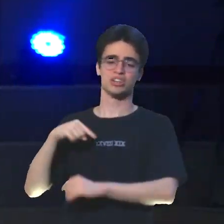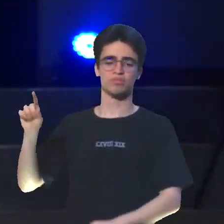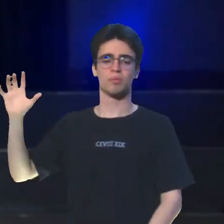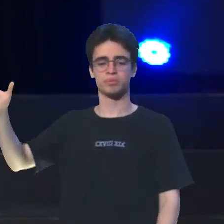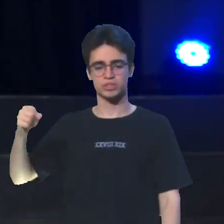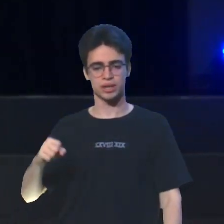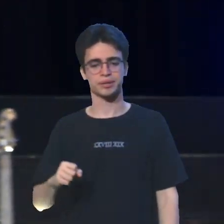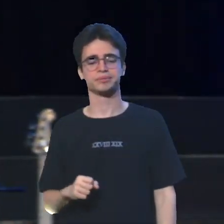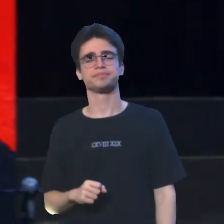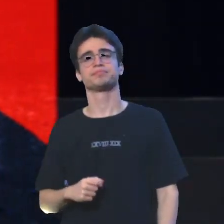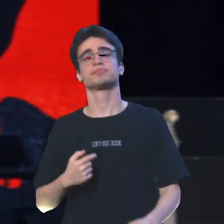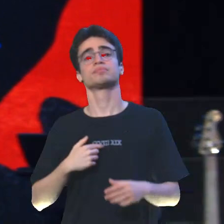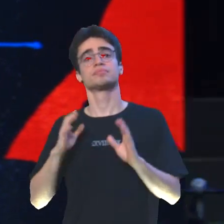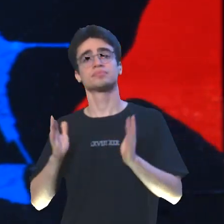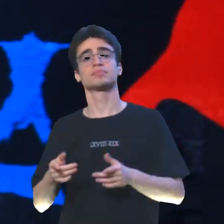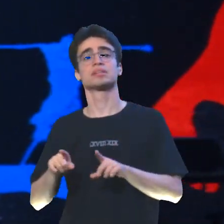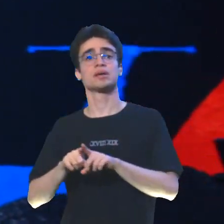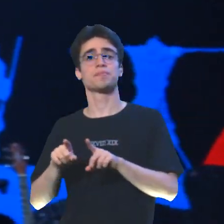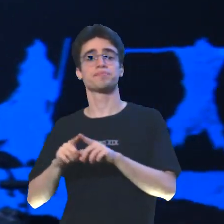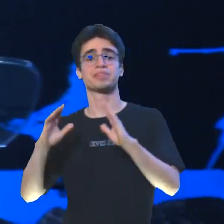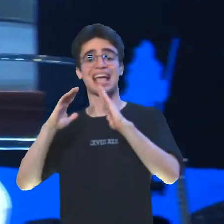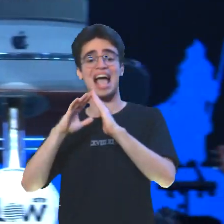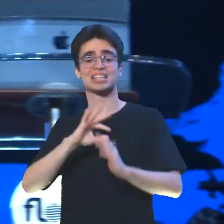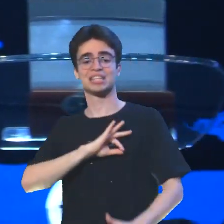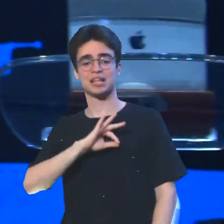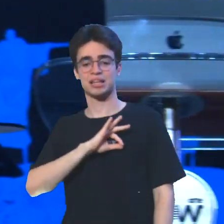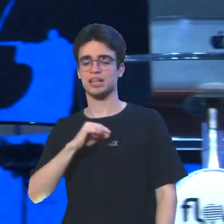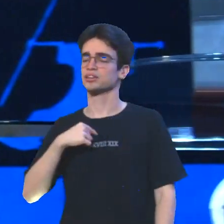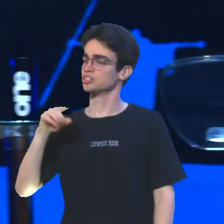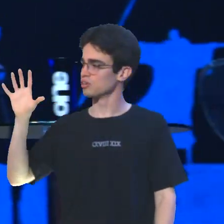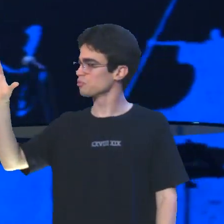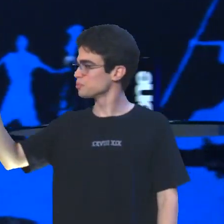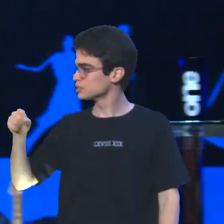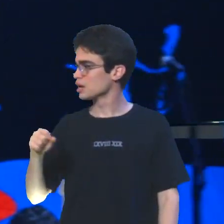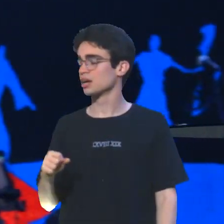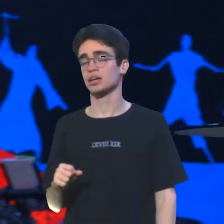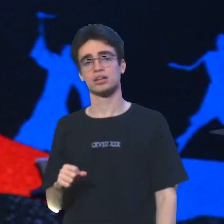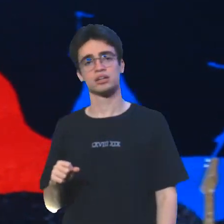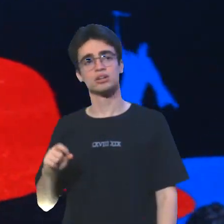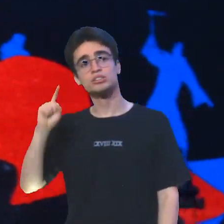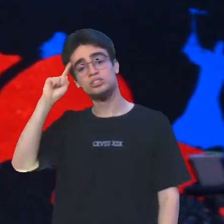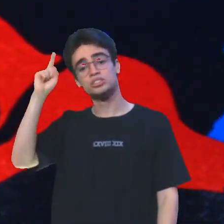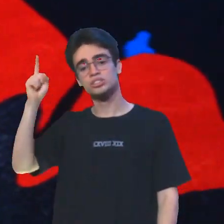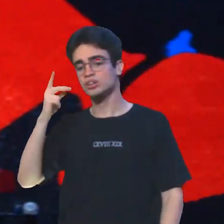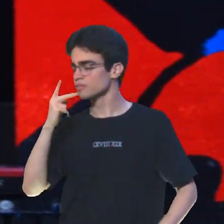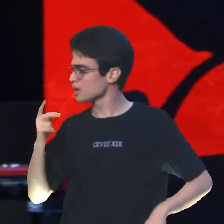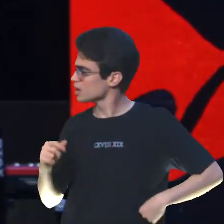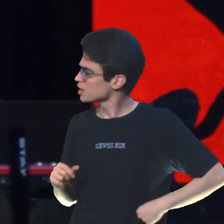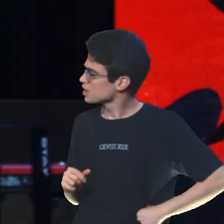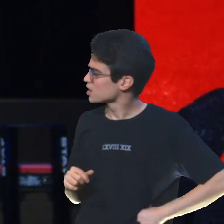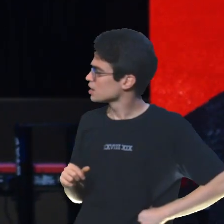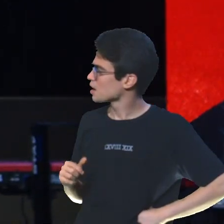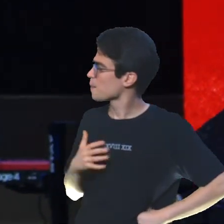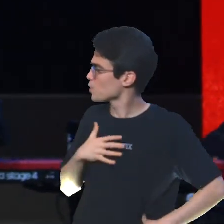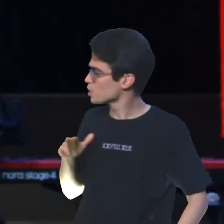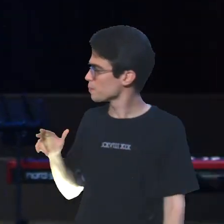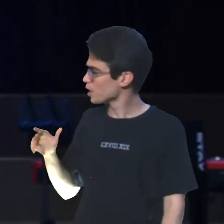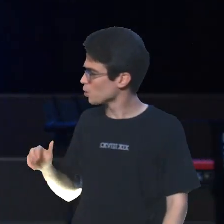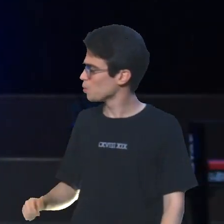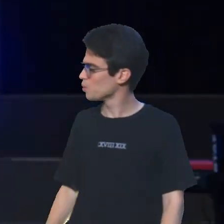Já fui buscar ele em delegacia. Até que um dia eu cheguei para ele e falei: meu